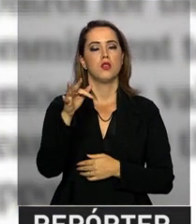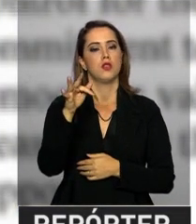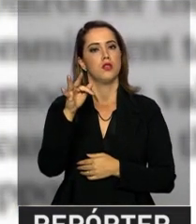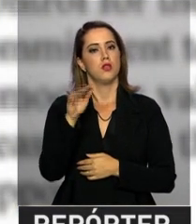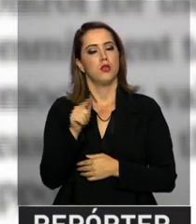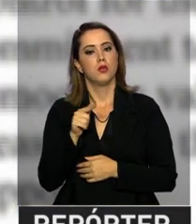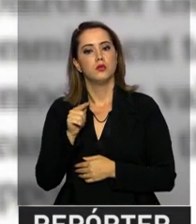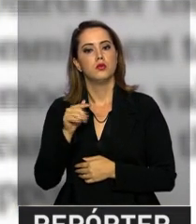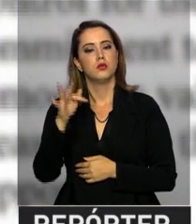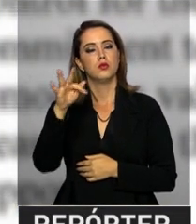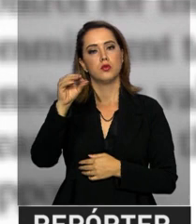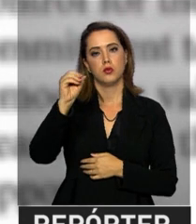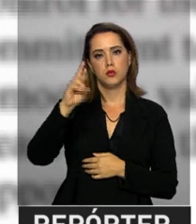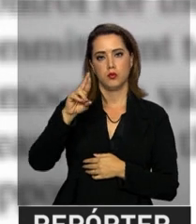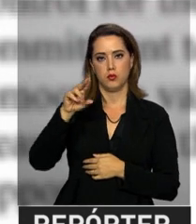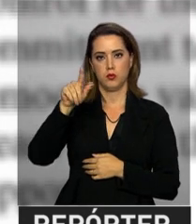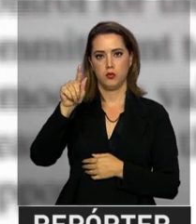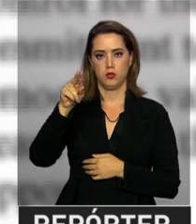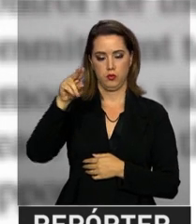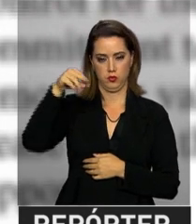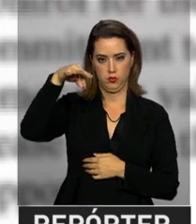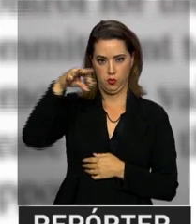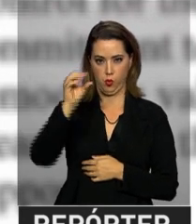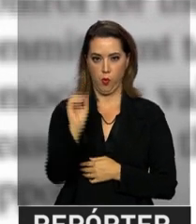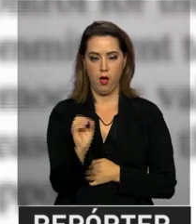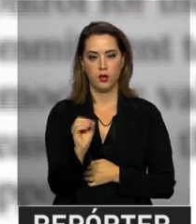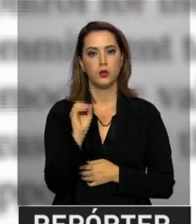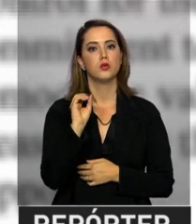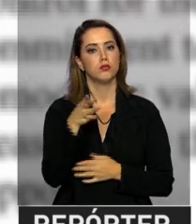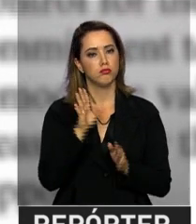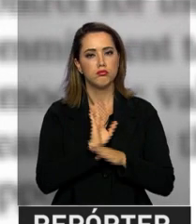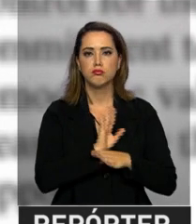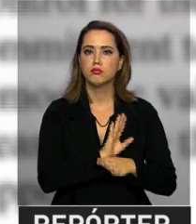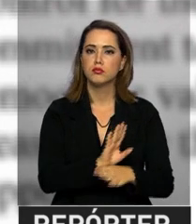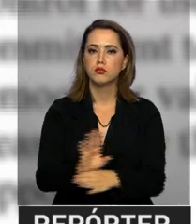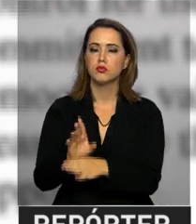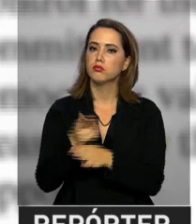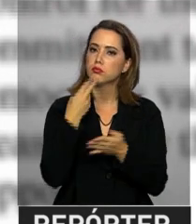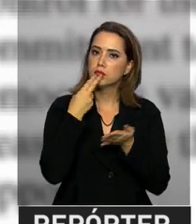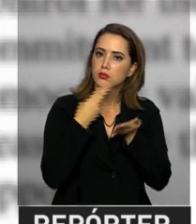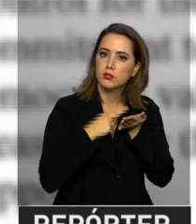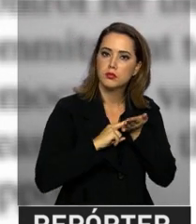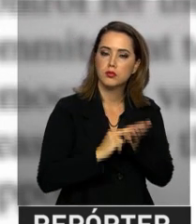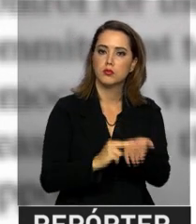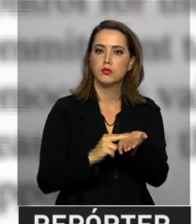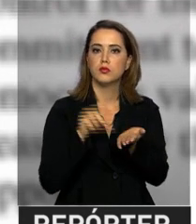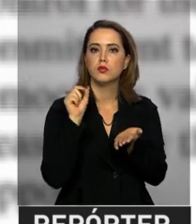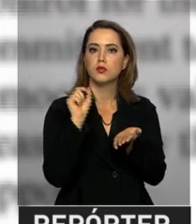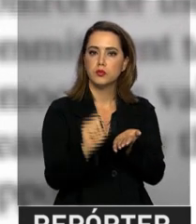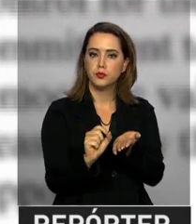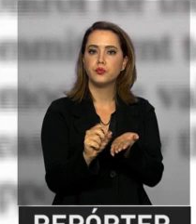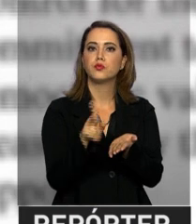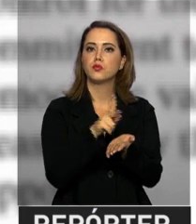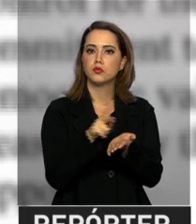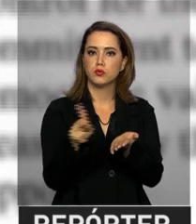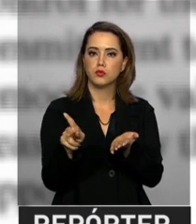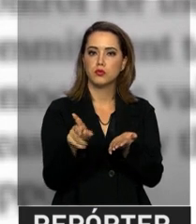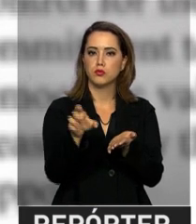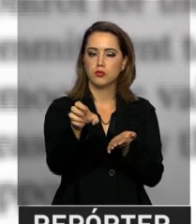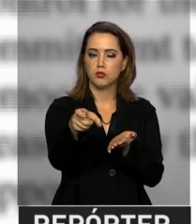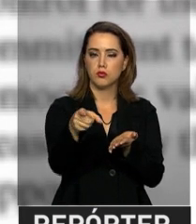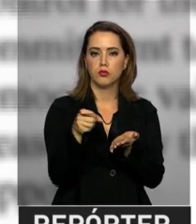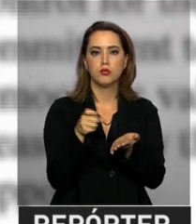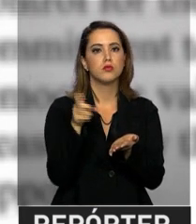controle Torquato Jardim essa manifestação de apoio veio por meio de uma carta enviada por jimy Jimmy Carter ao